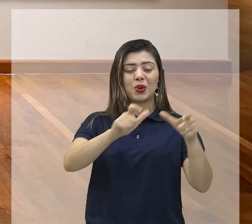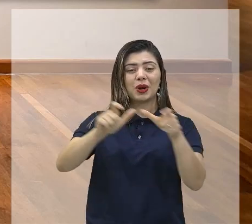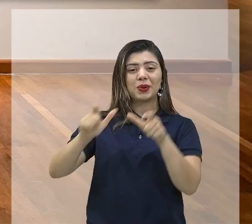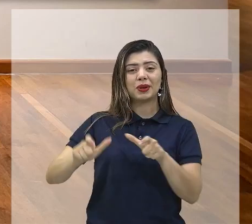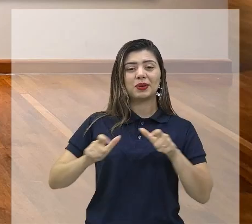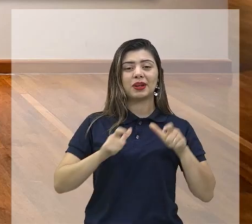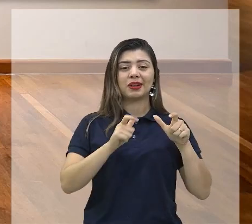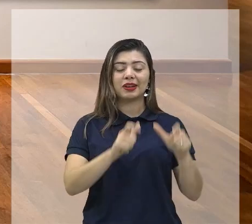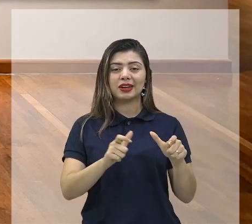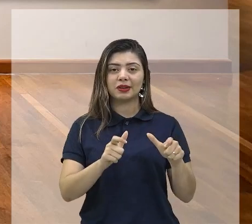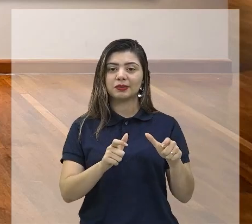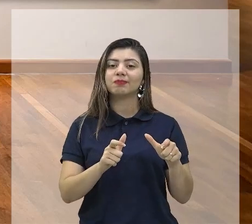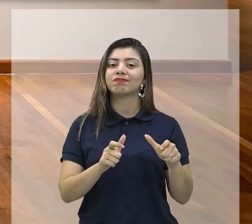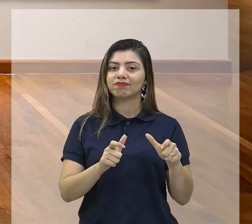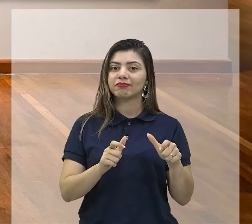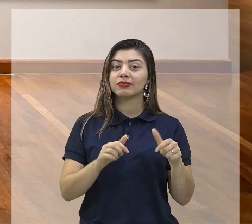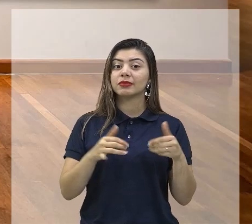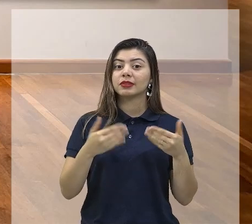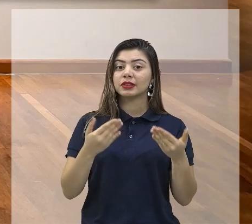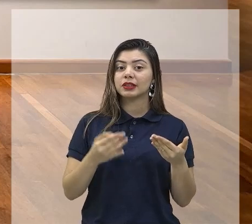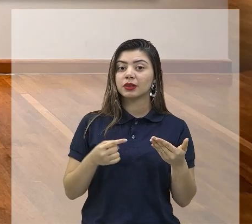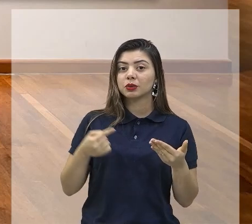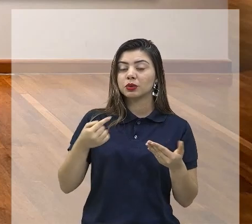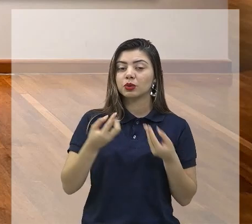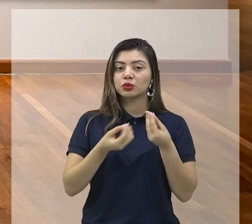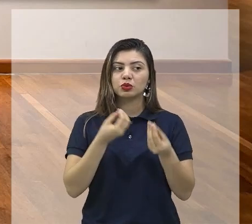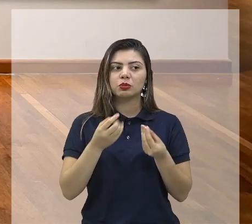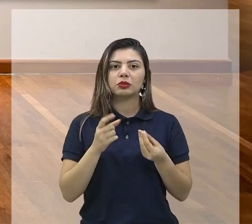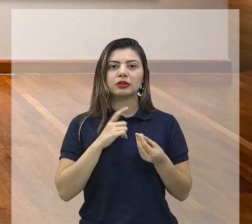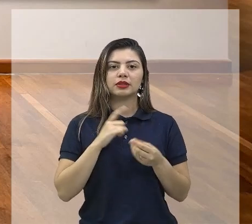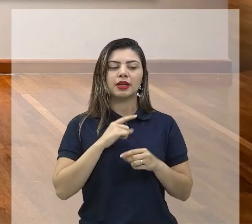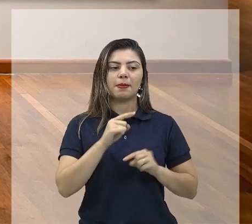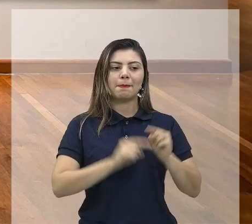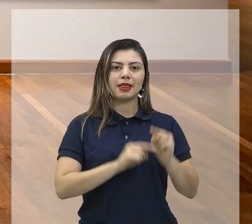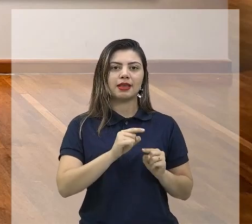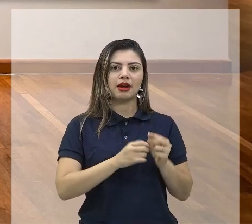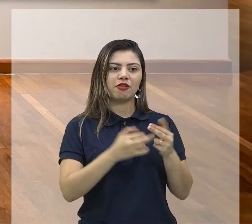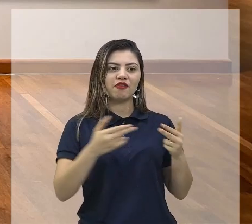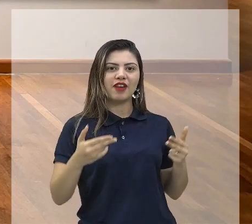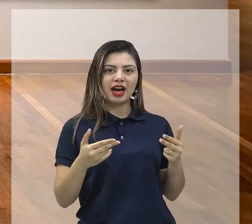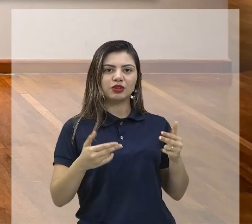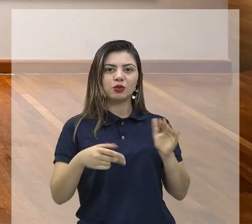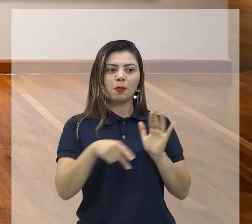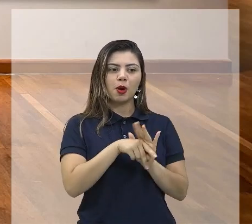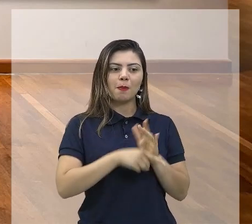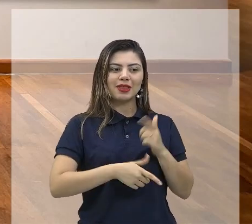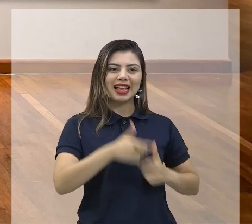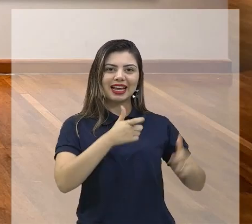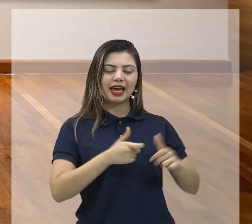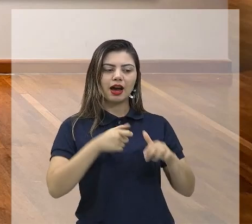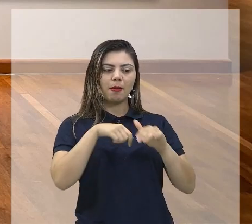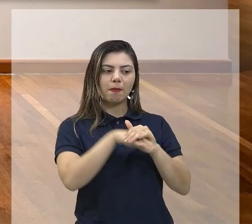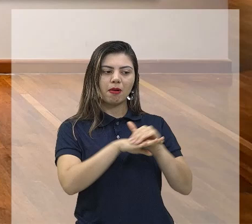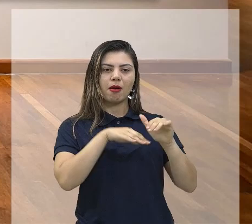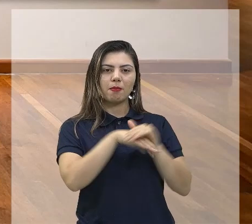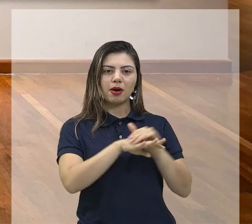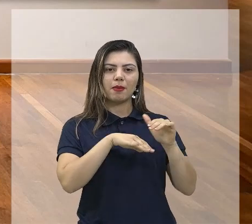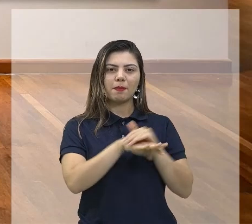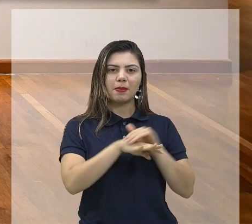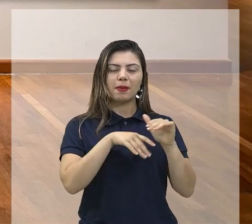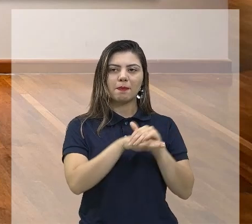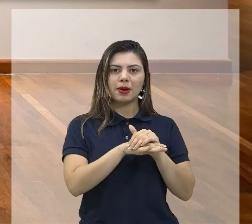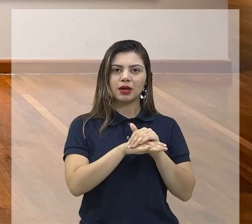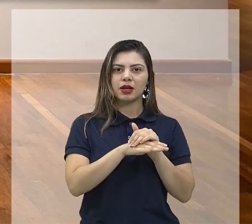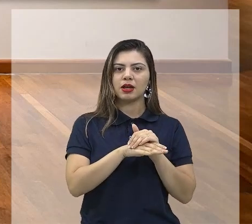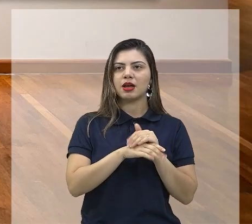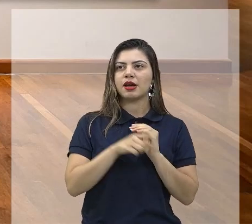vamos, inclusive, começar a guardar armamentos e esperar apenas um pequeno estopim para a gente fazer, então, aí, surgir,